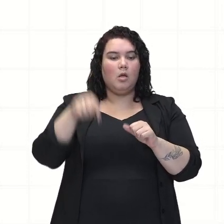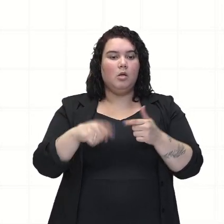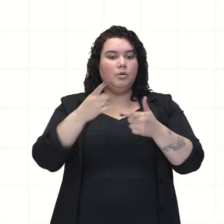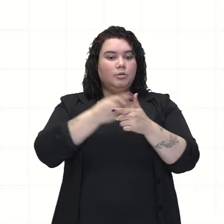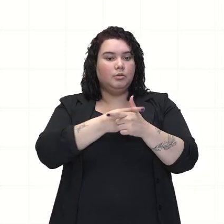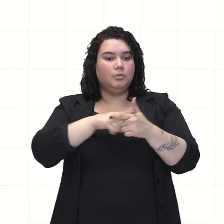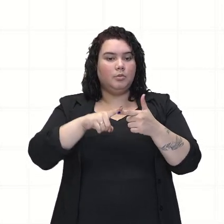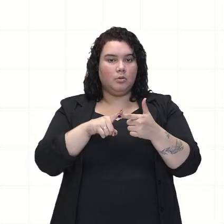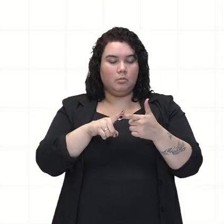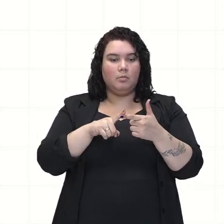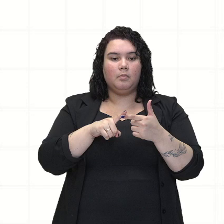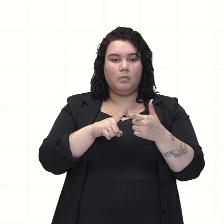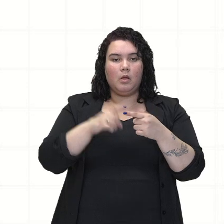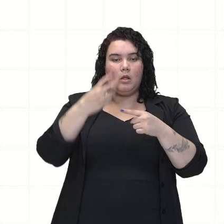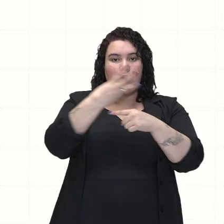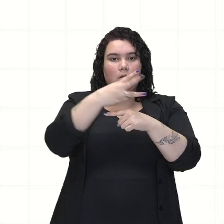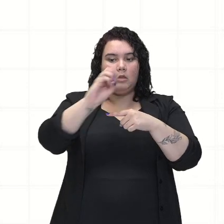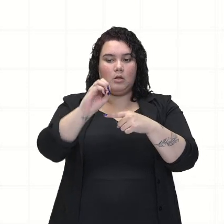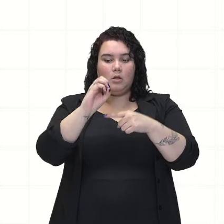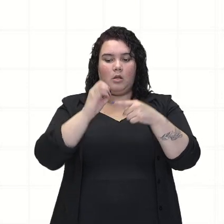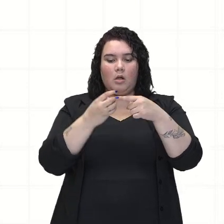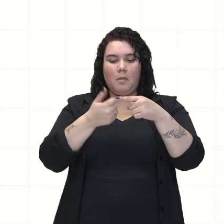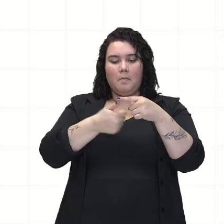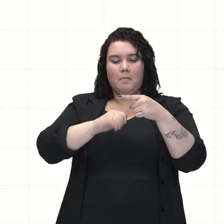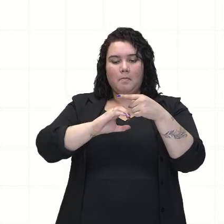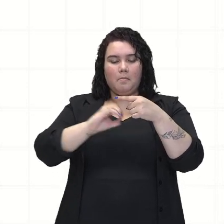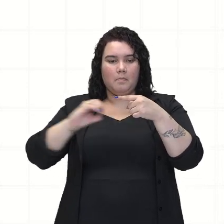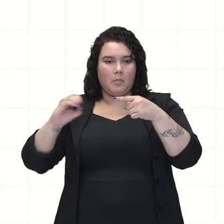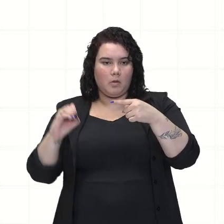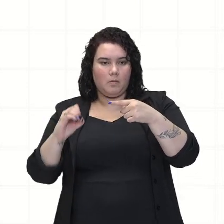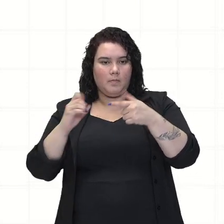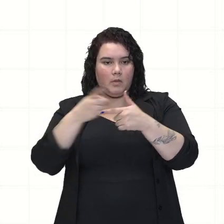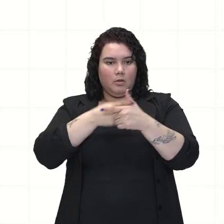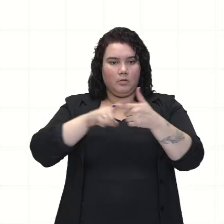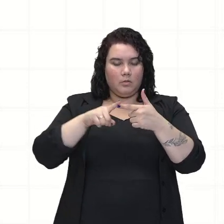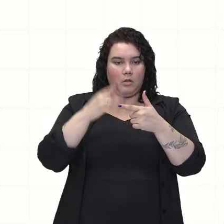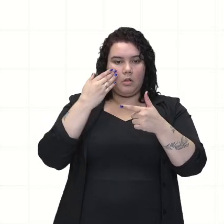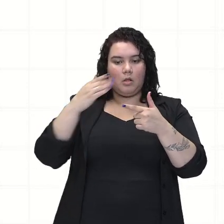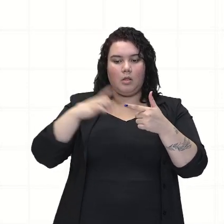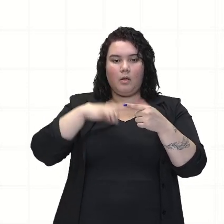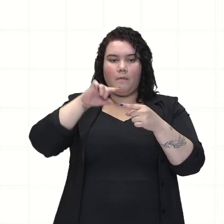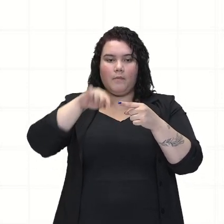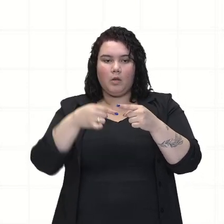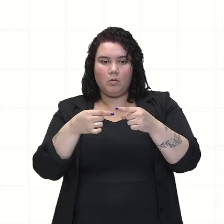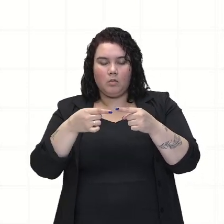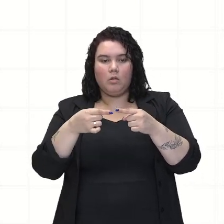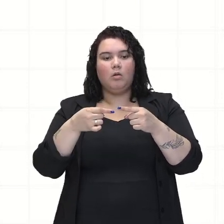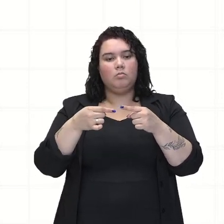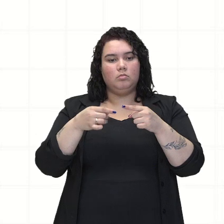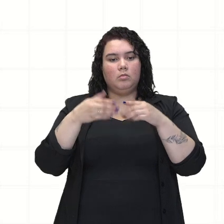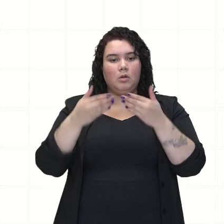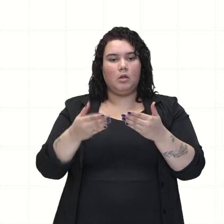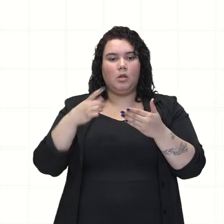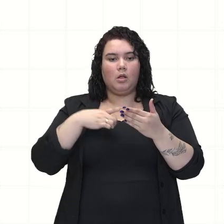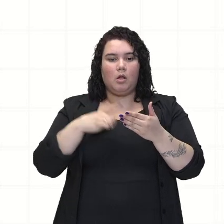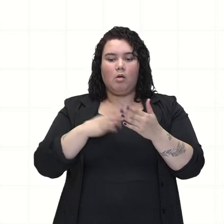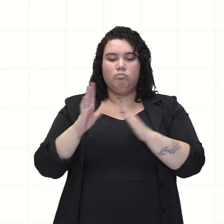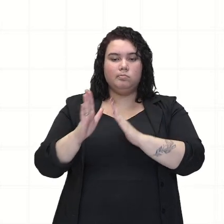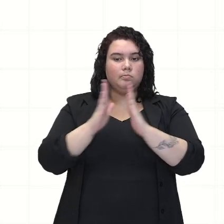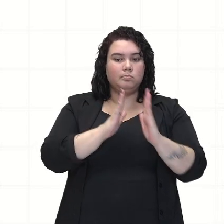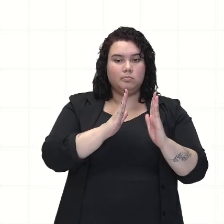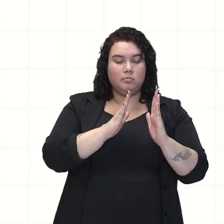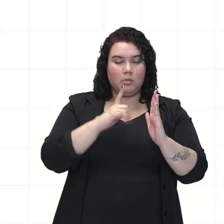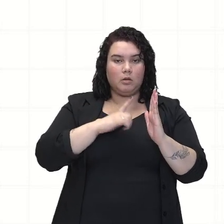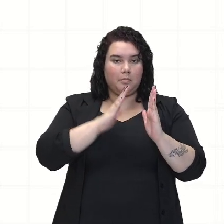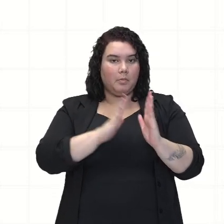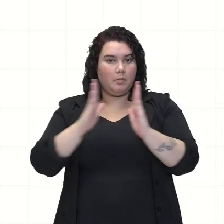por 1.000, tá? Uma divisão por 1.000, ó, a vírgula está aqui, ela vai andar, né, 3 casas.